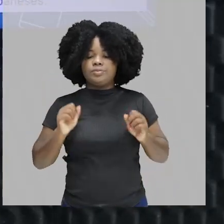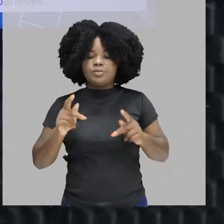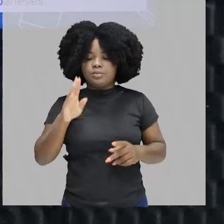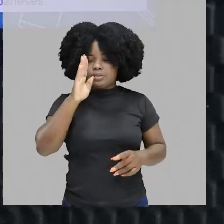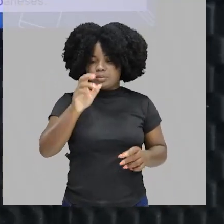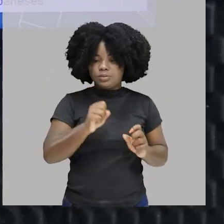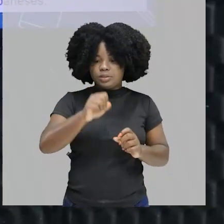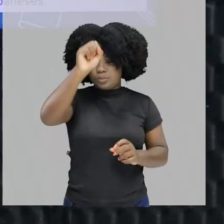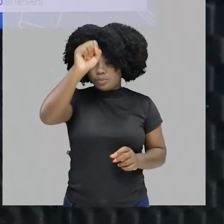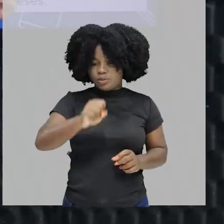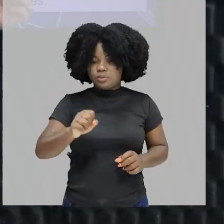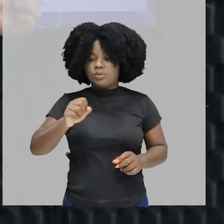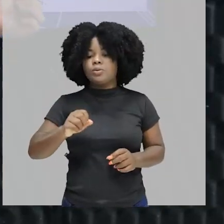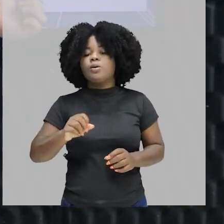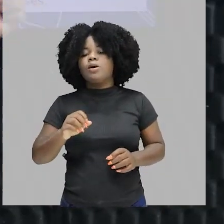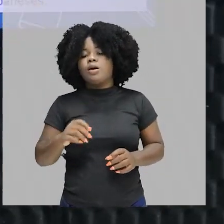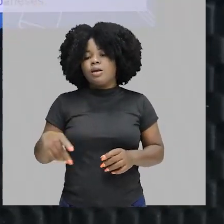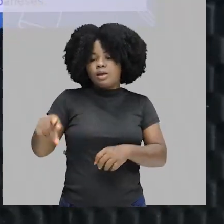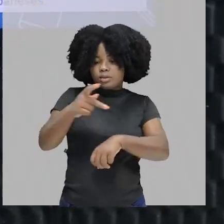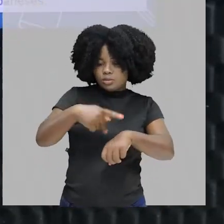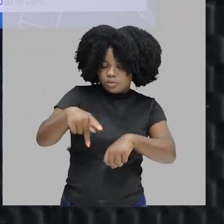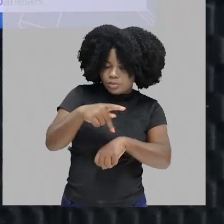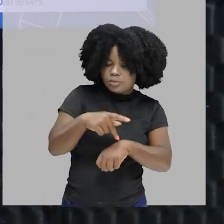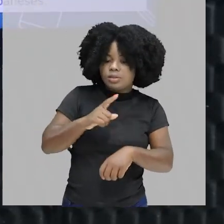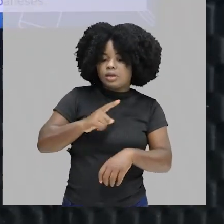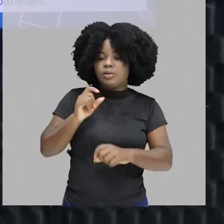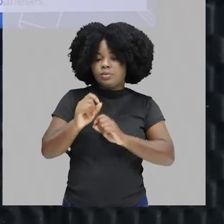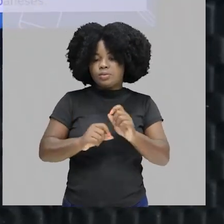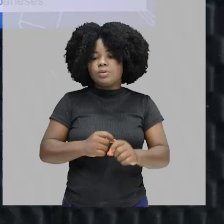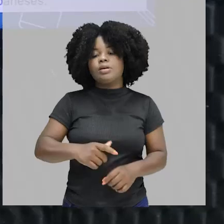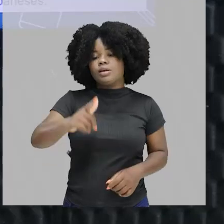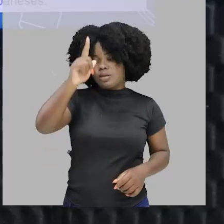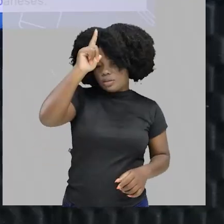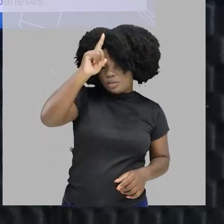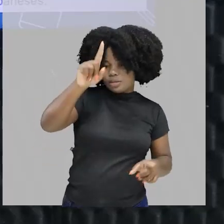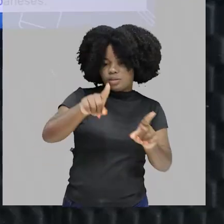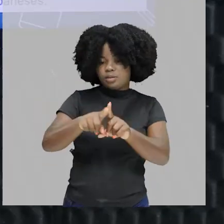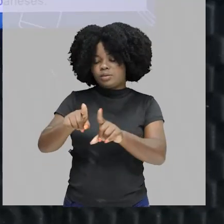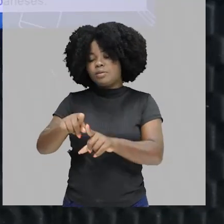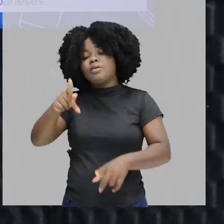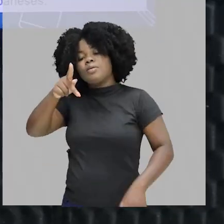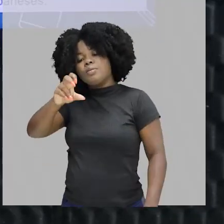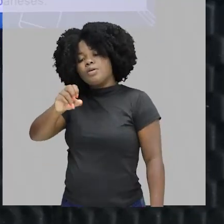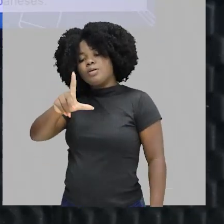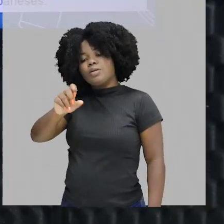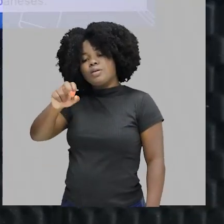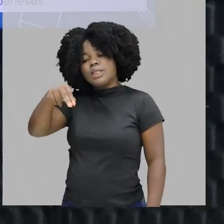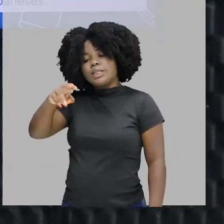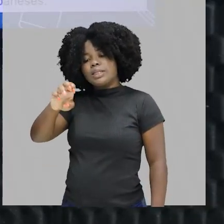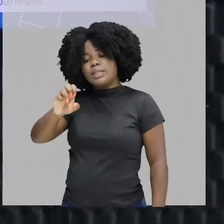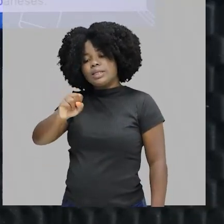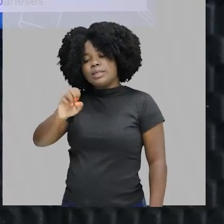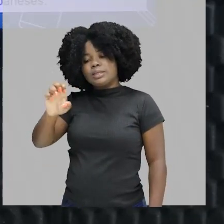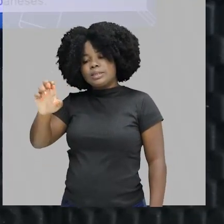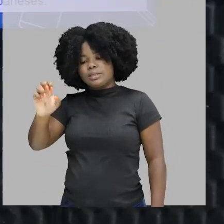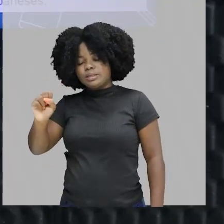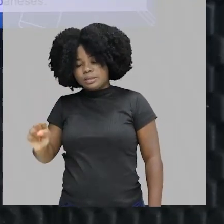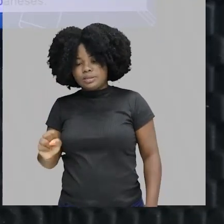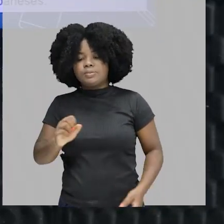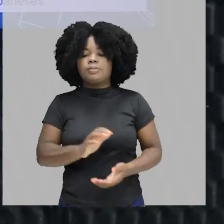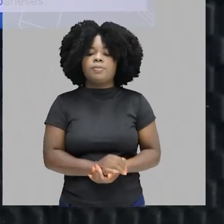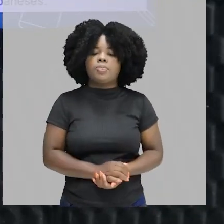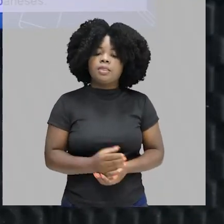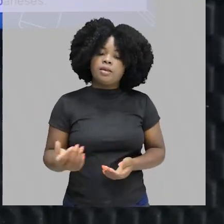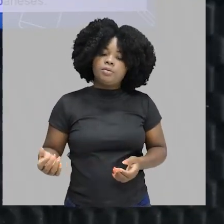o sul do país, ali nós vamos ter alemães e poloneses, tá? Essas duas colônias vão ser muito importantes para a formação desta